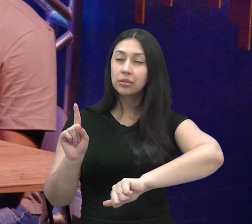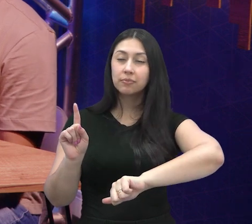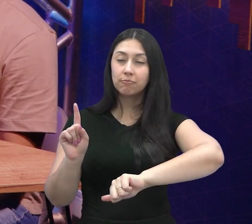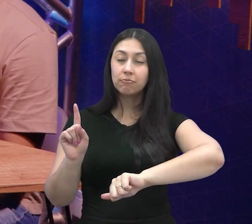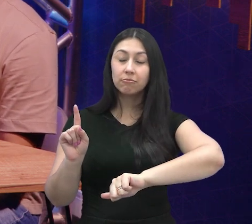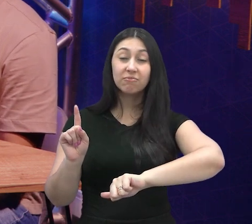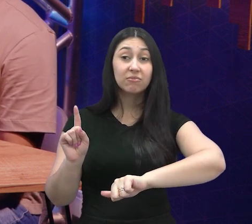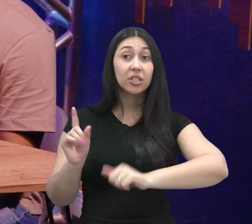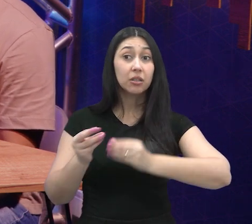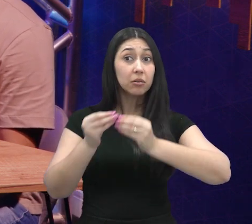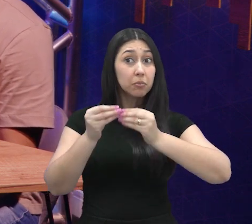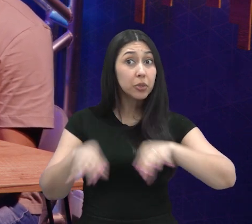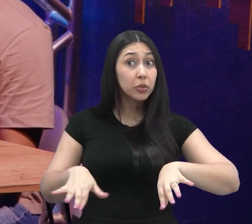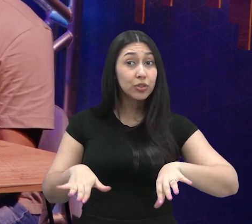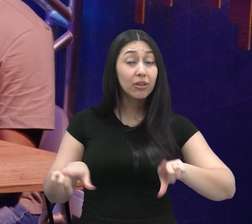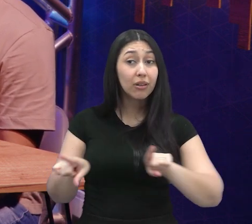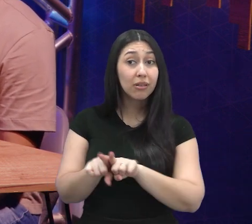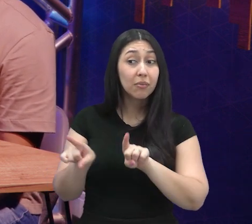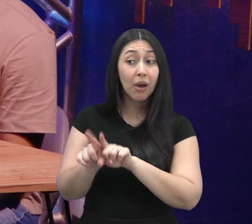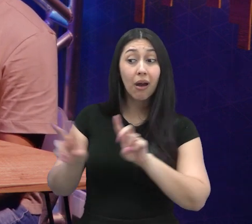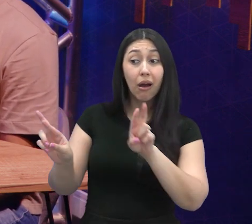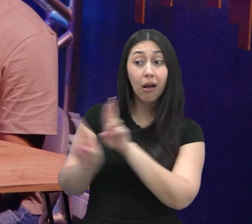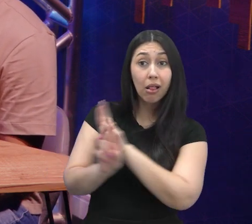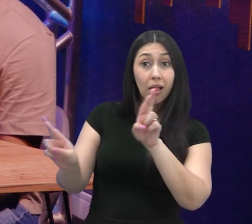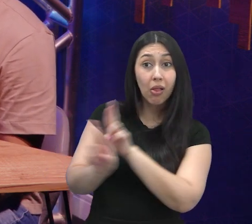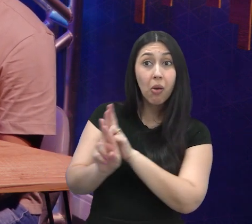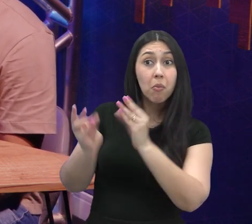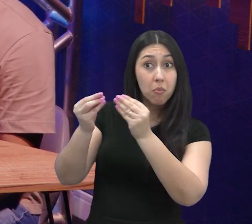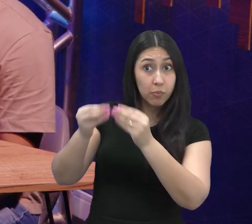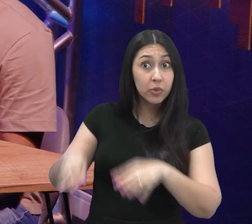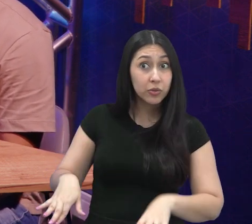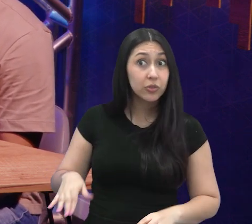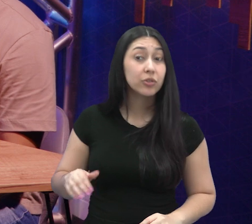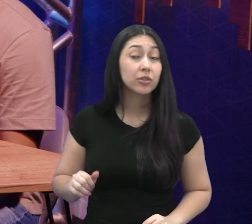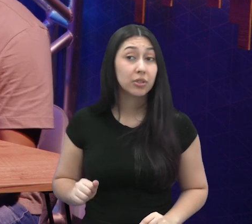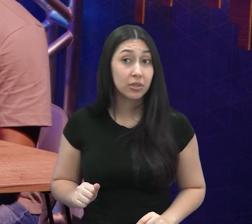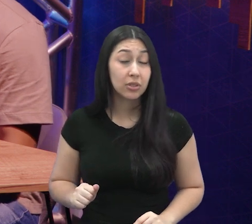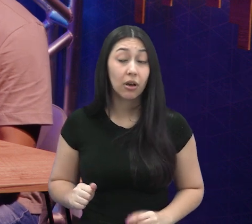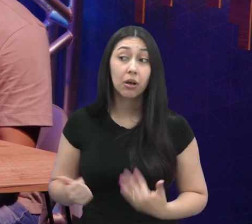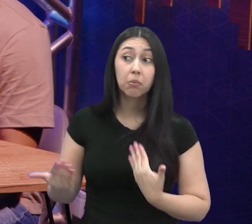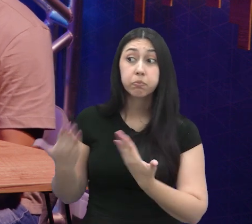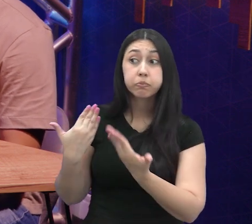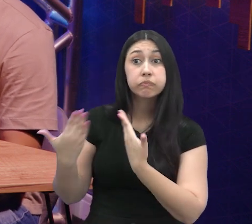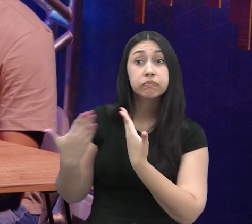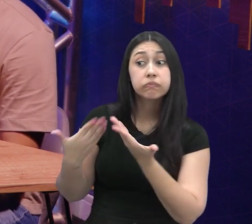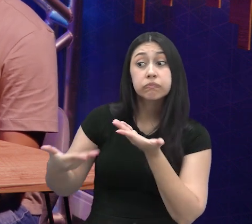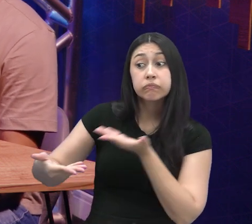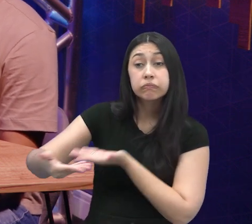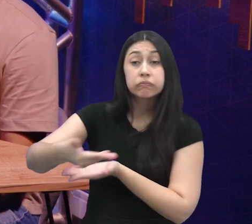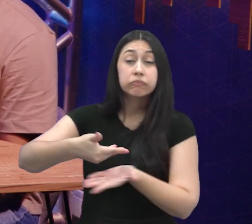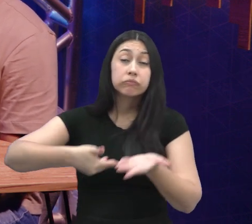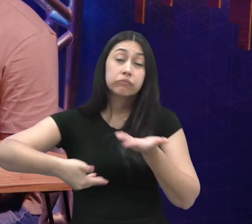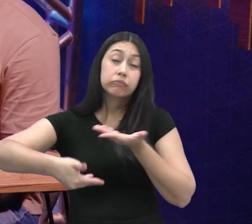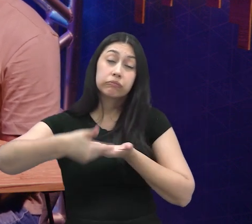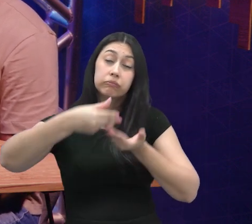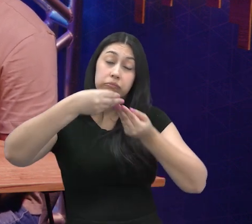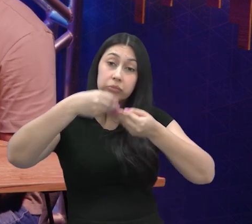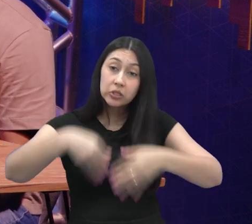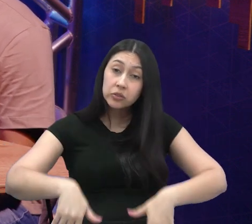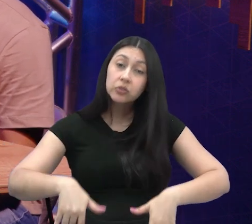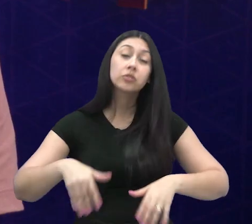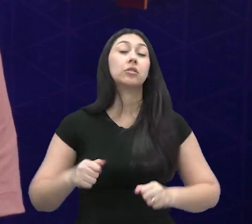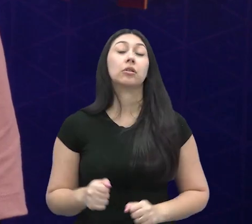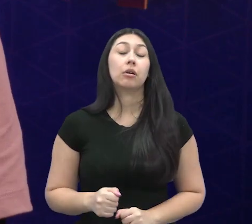Então, assim, isso afeta as nossas relações, né? Também. Afeta o nosso convívio